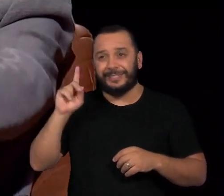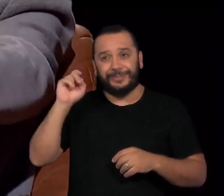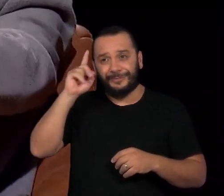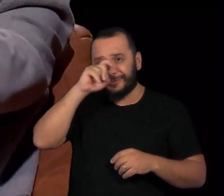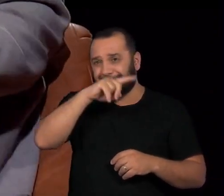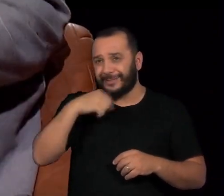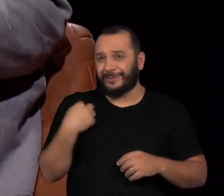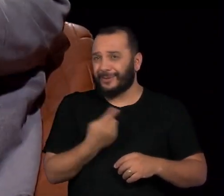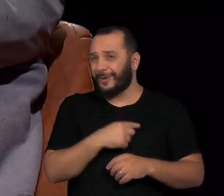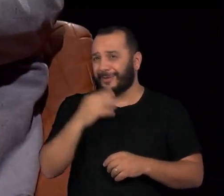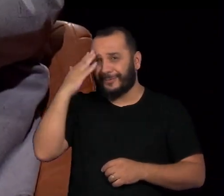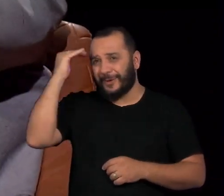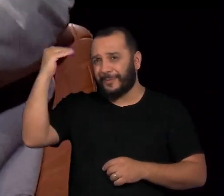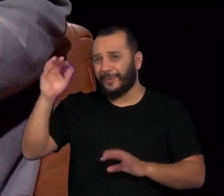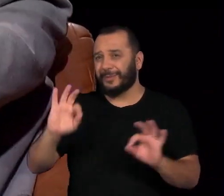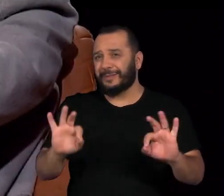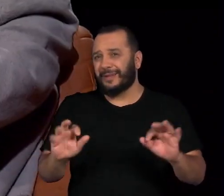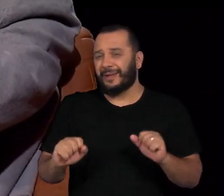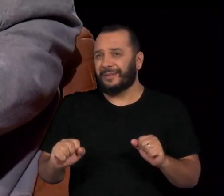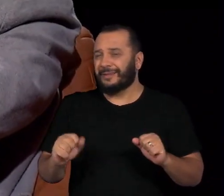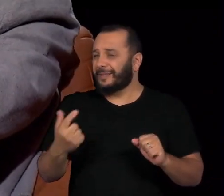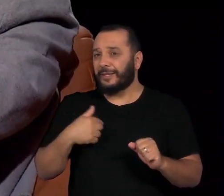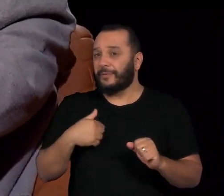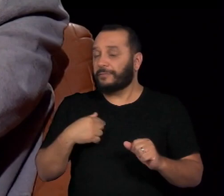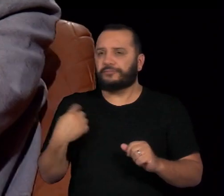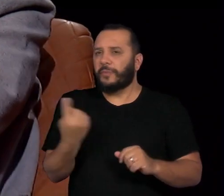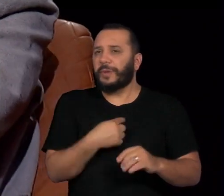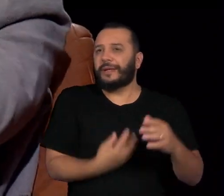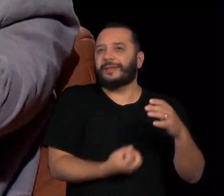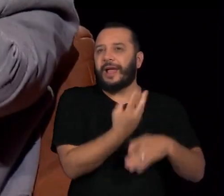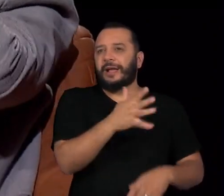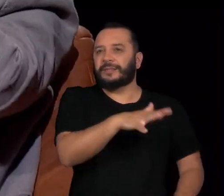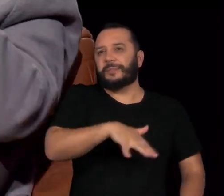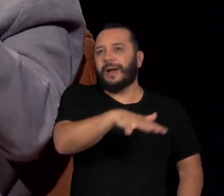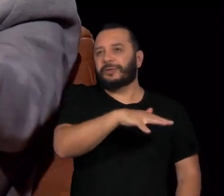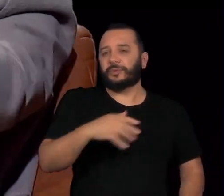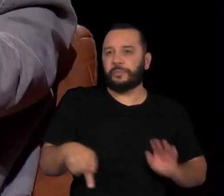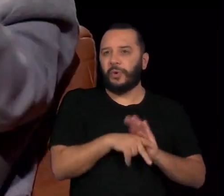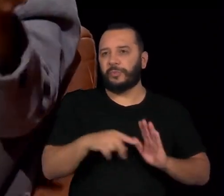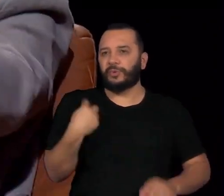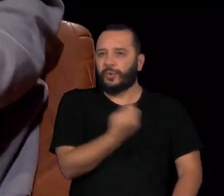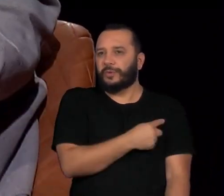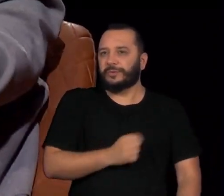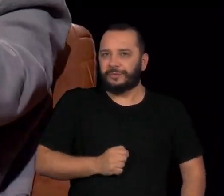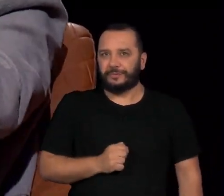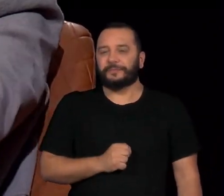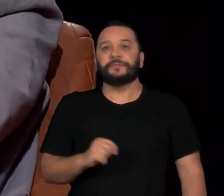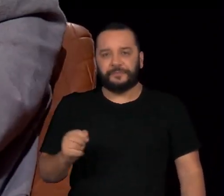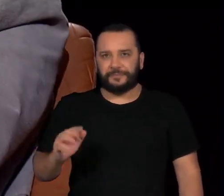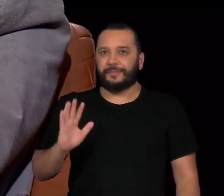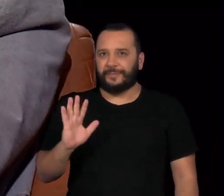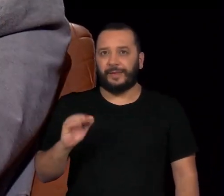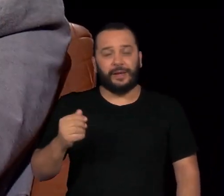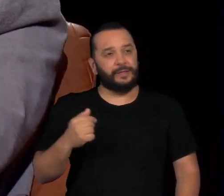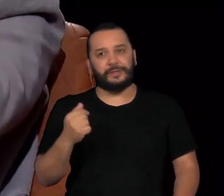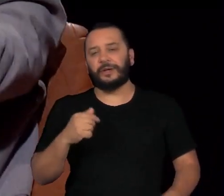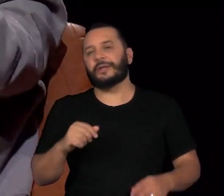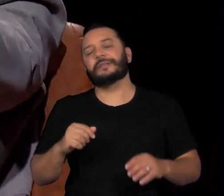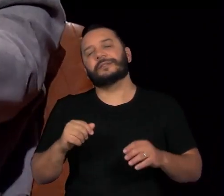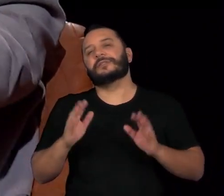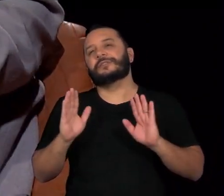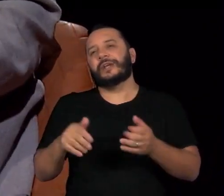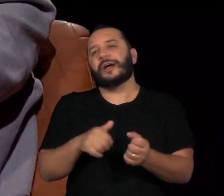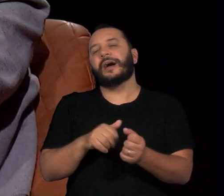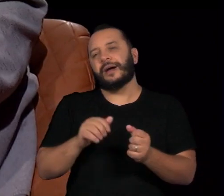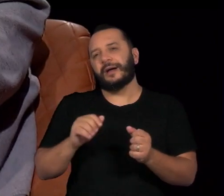a gente teimosamente disse não vamos então criar o nosso espaço E aí então saímos para rodar pela pela Vila Madalena e